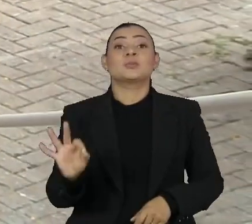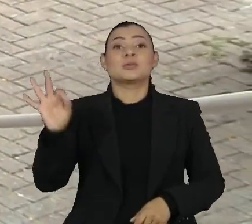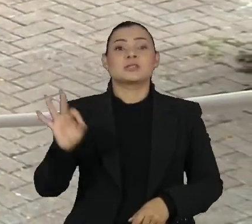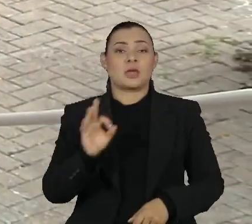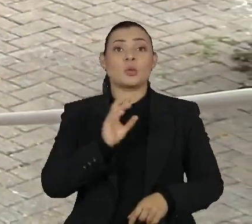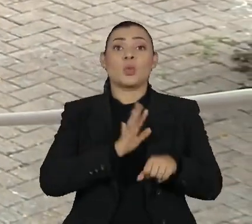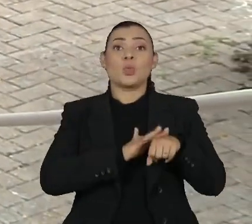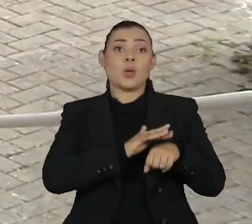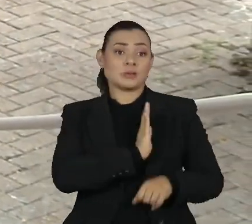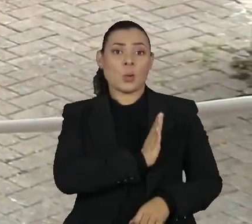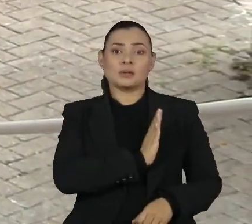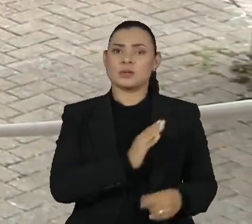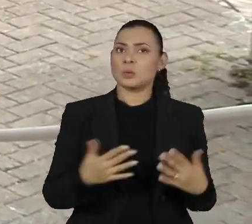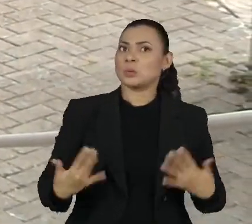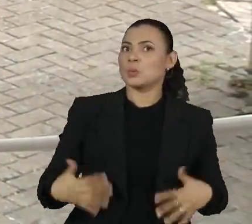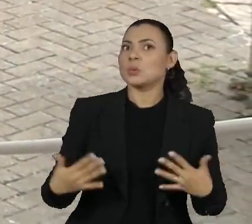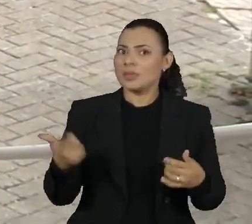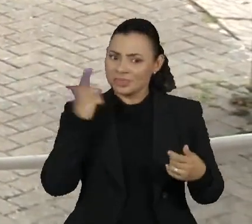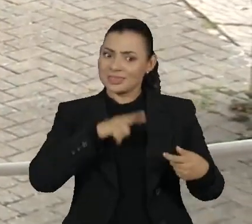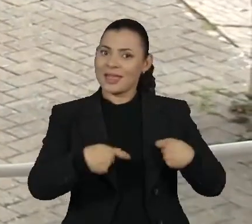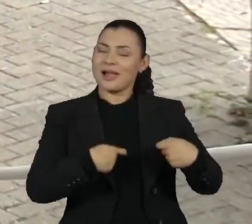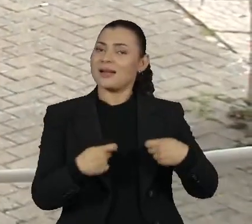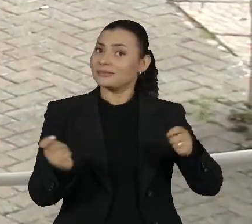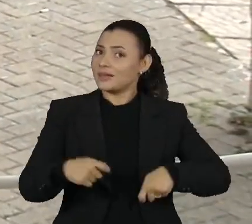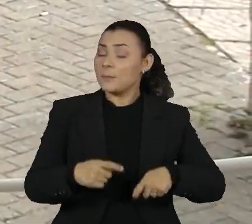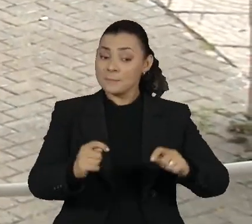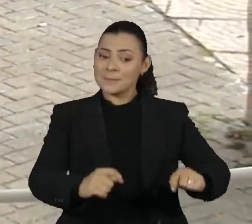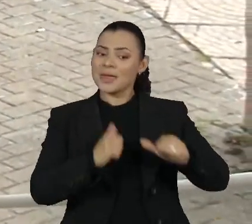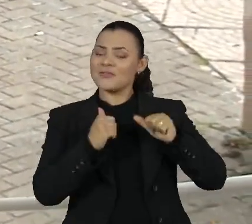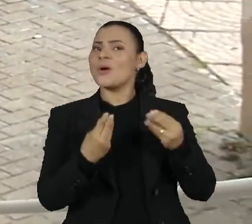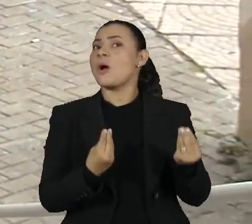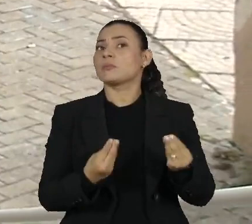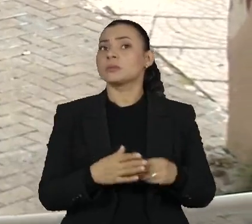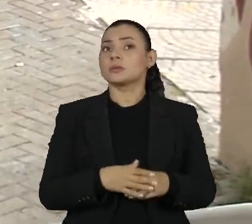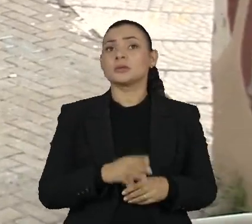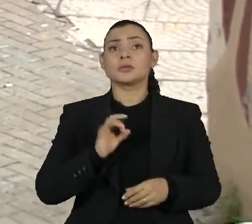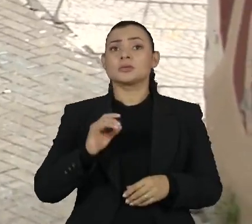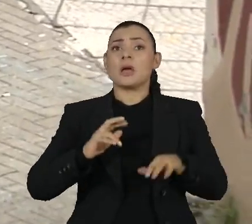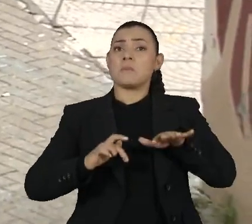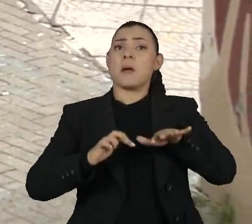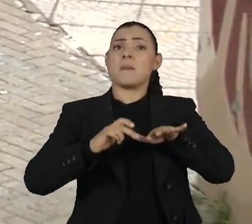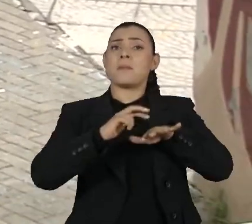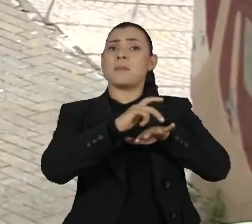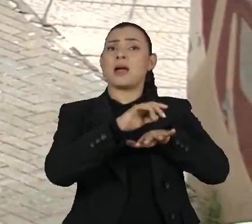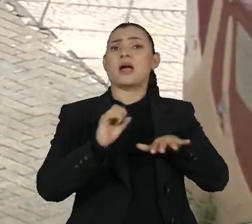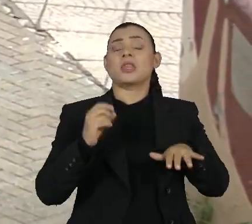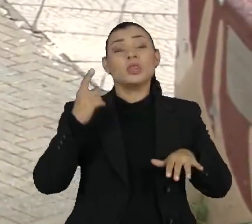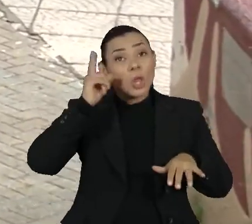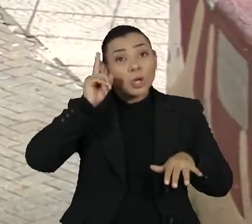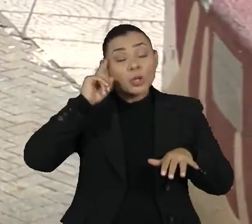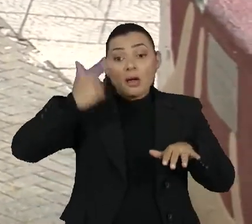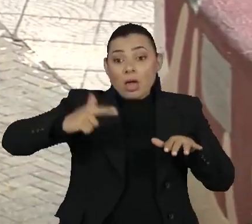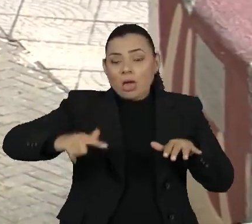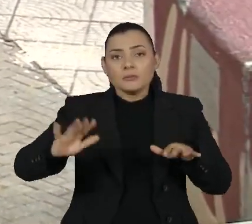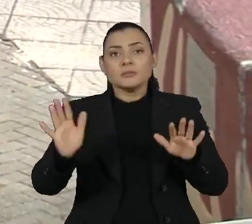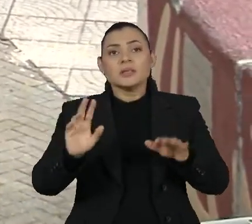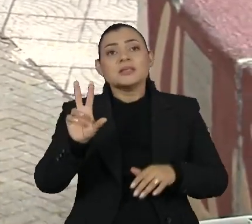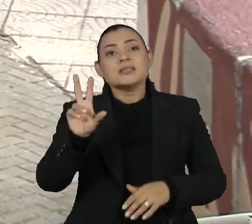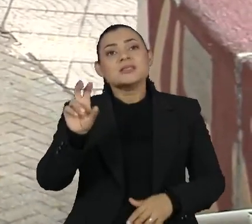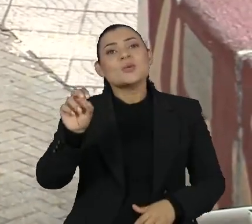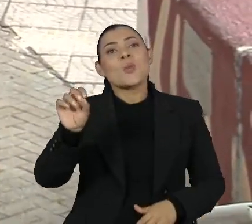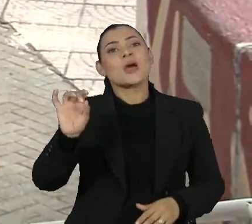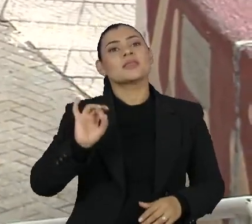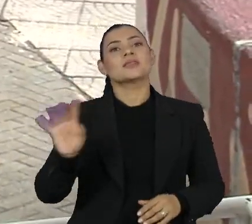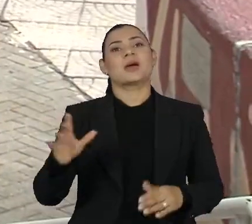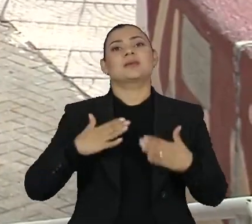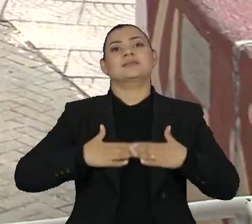doenças cardiovasculares e para ter esse benefício Nem é preciso subir tantos degraus assim 50 por dia